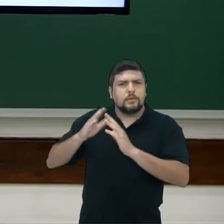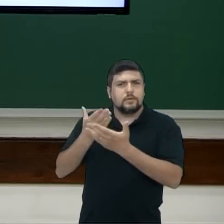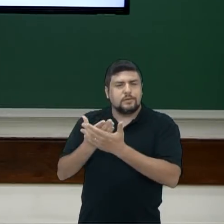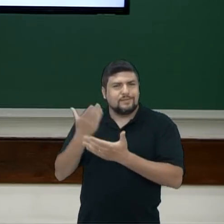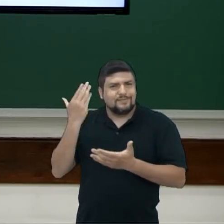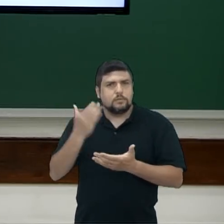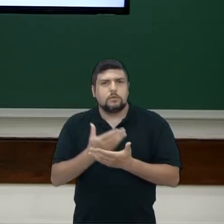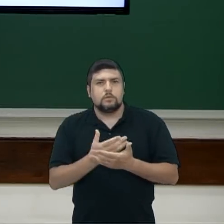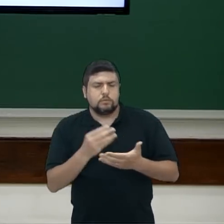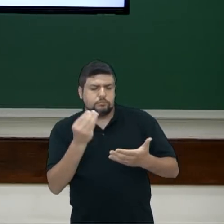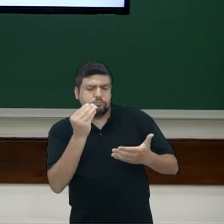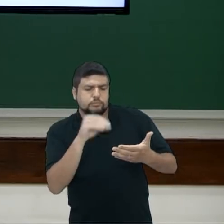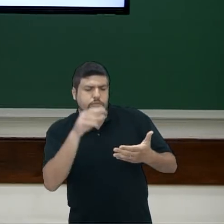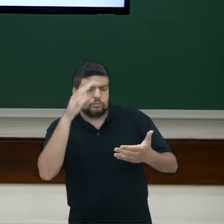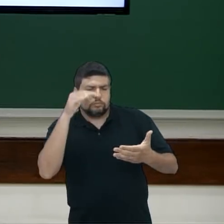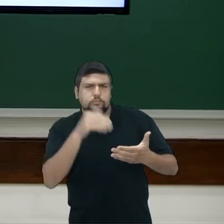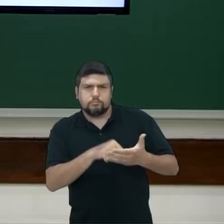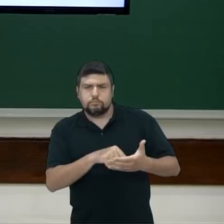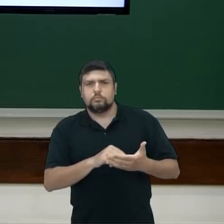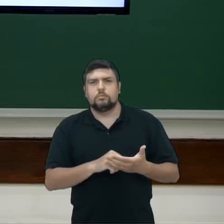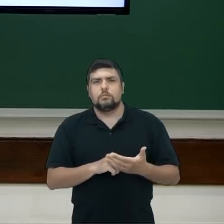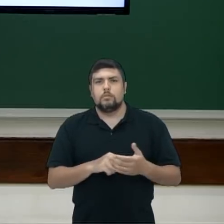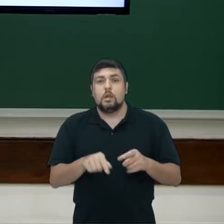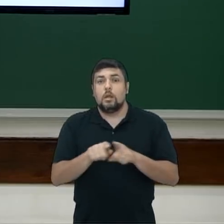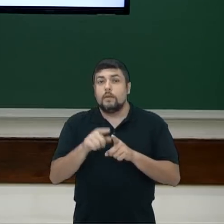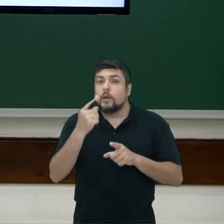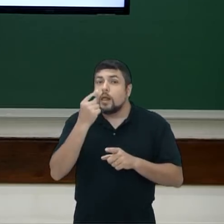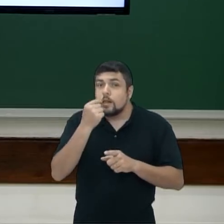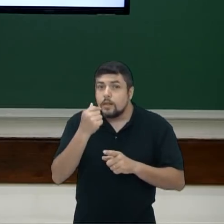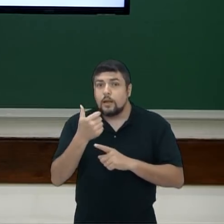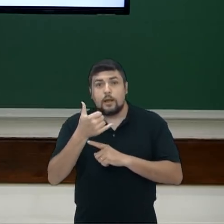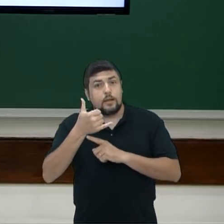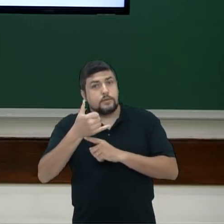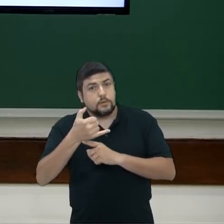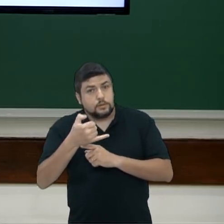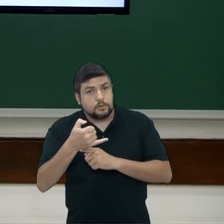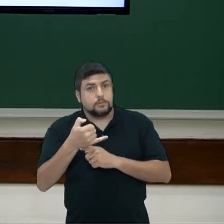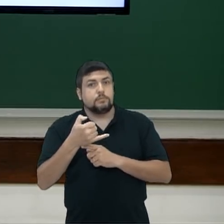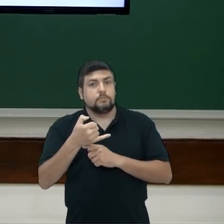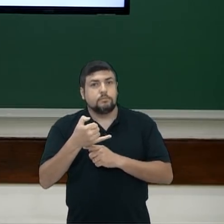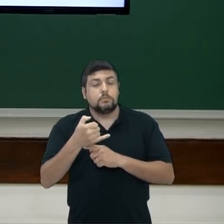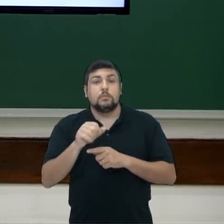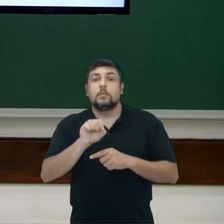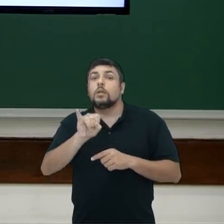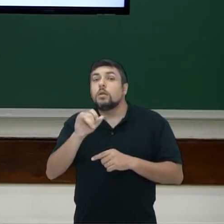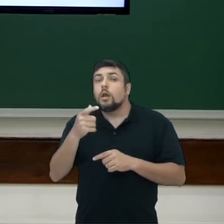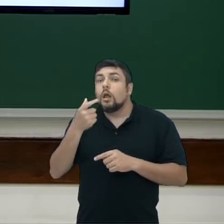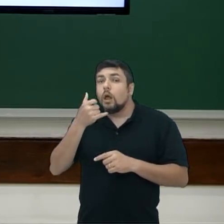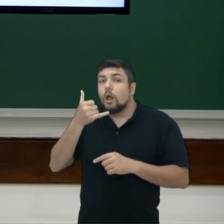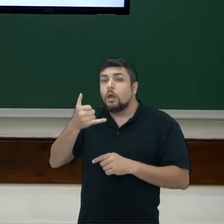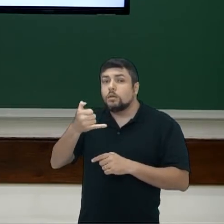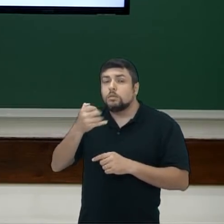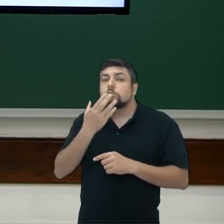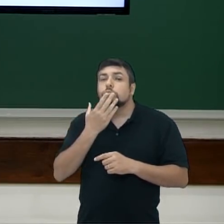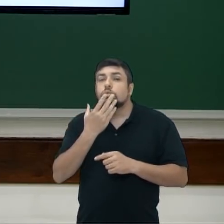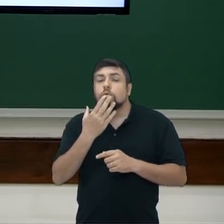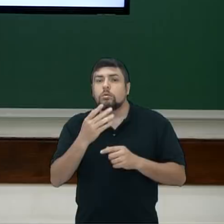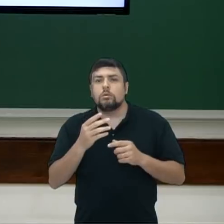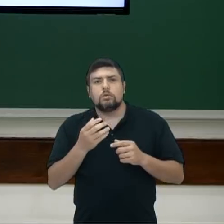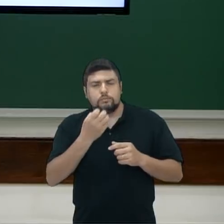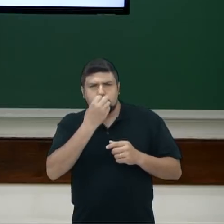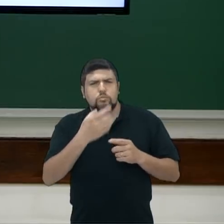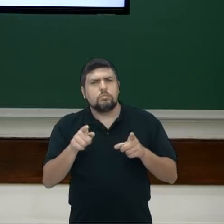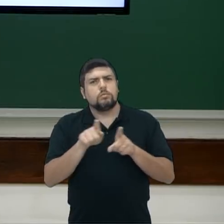ali certinho. Você precisa do seu lápis, uma caneta, se você tiver uma caneta colorida é legal, se não, usa essa que você